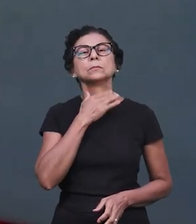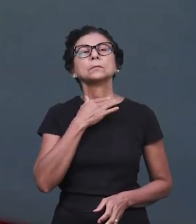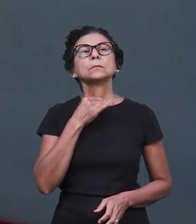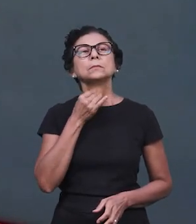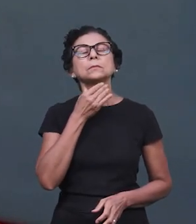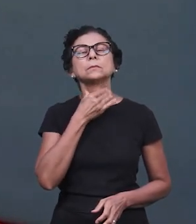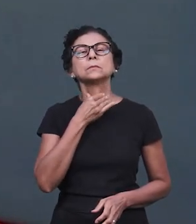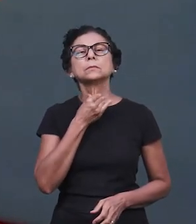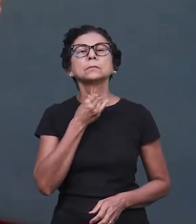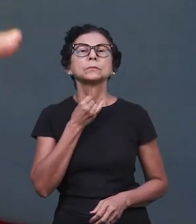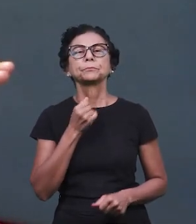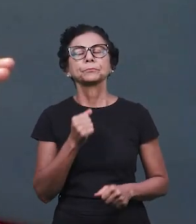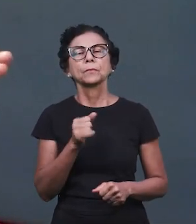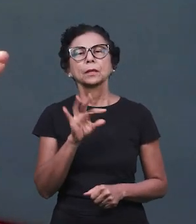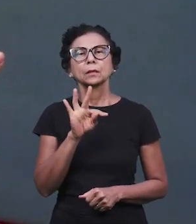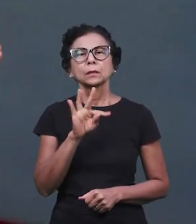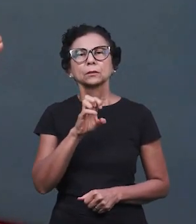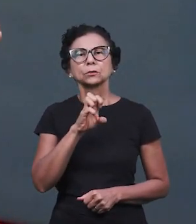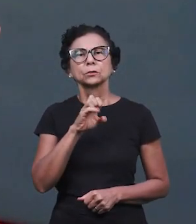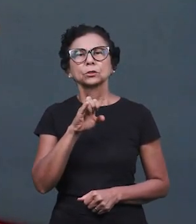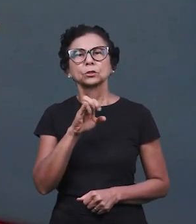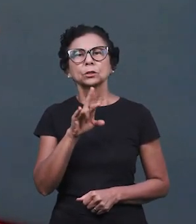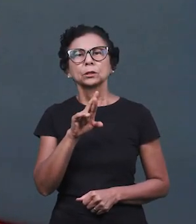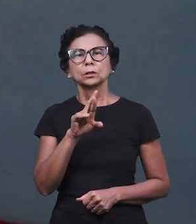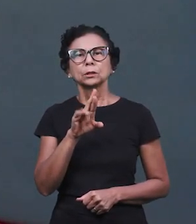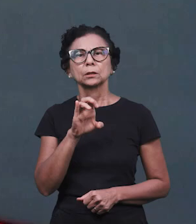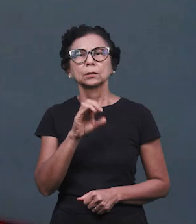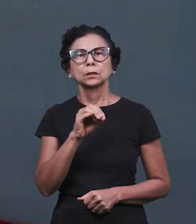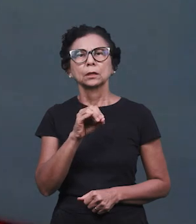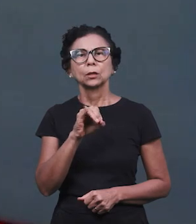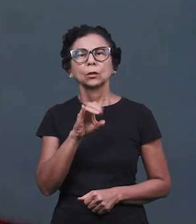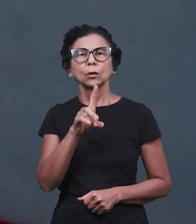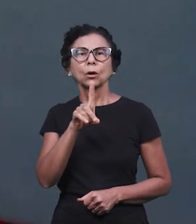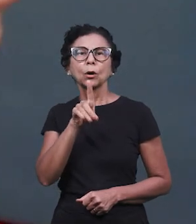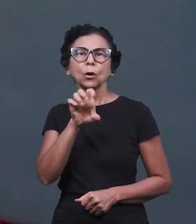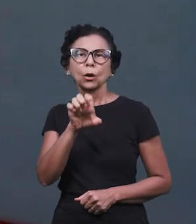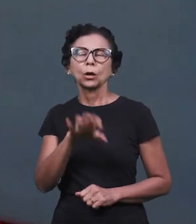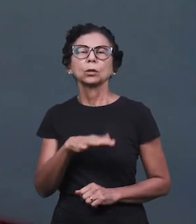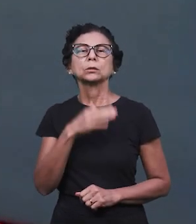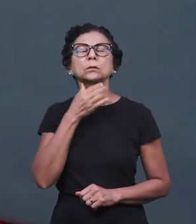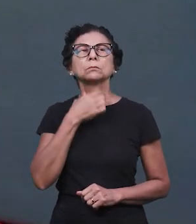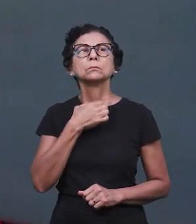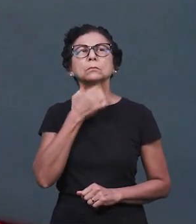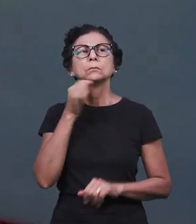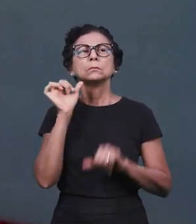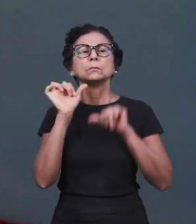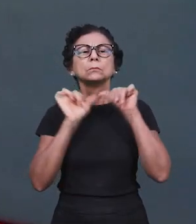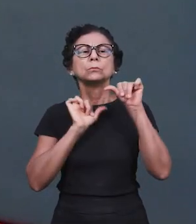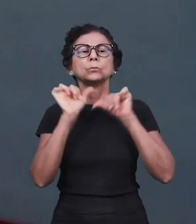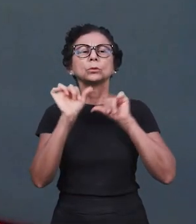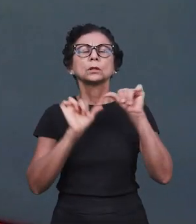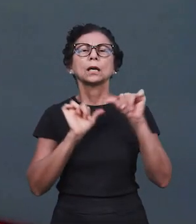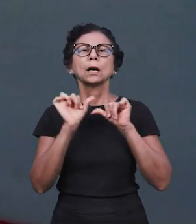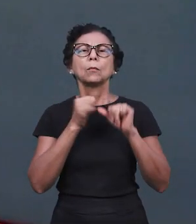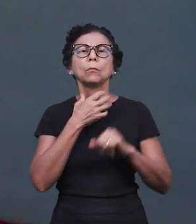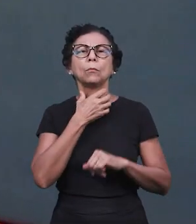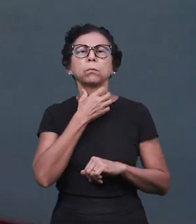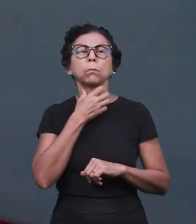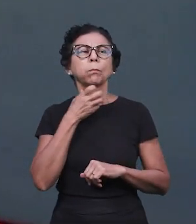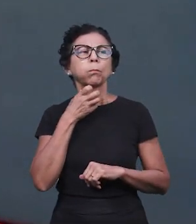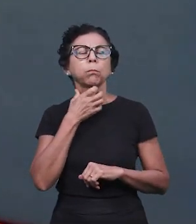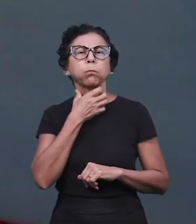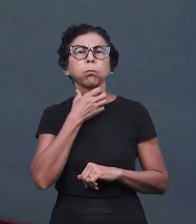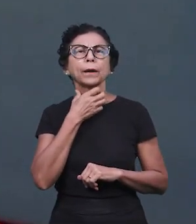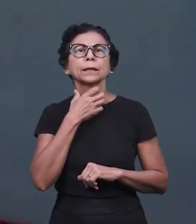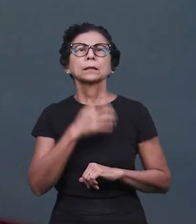que fazer exames de rotina, tem que procurar um médico, né? Porque você pode ter alterações tiroidianas que podem alterar seu humor, você